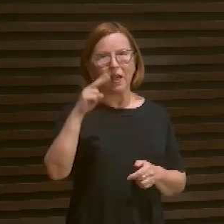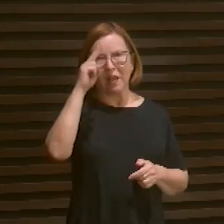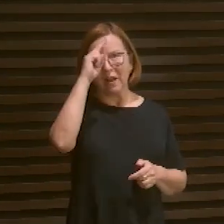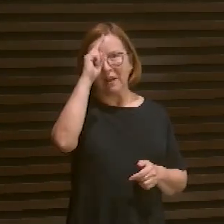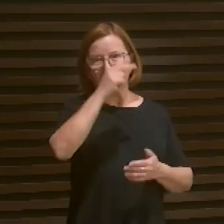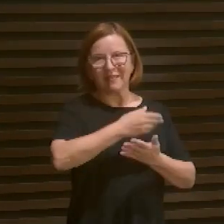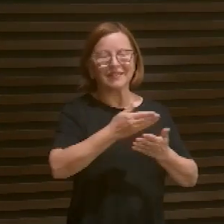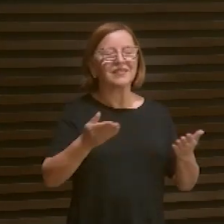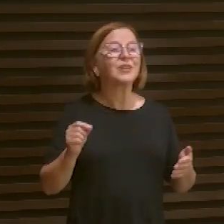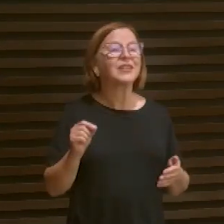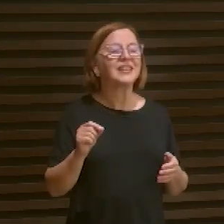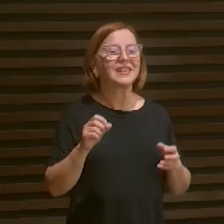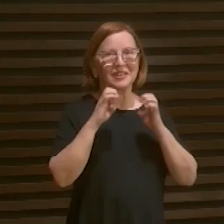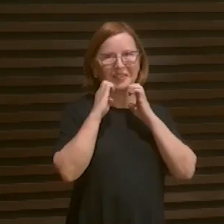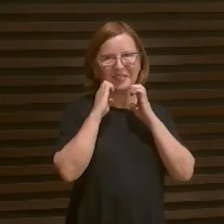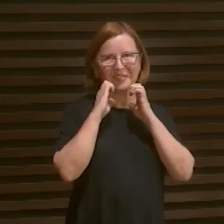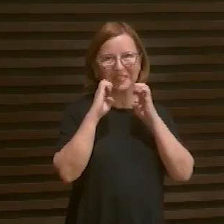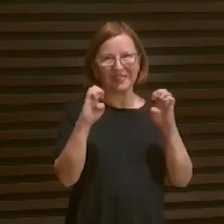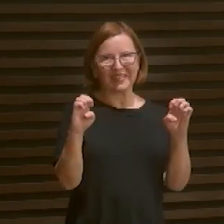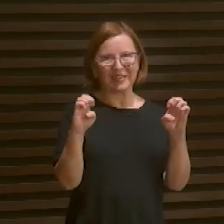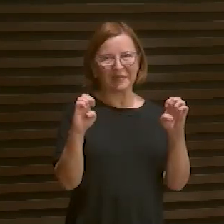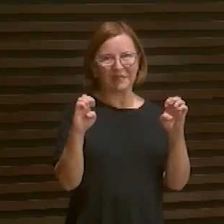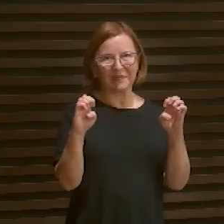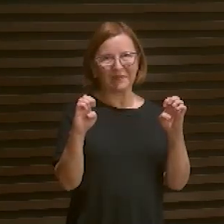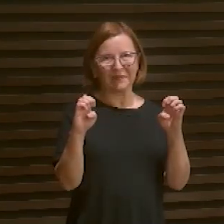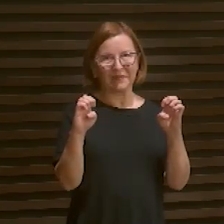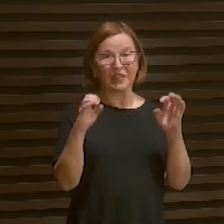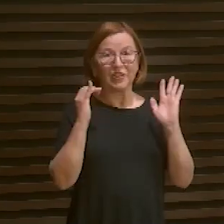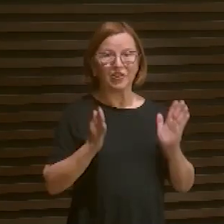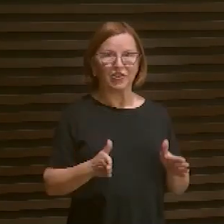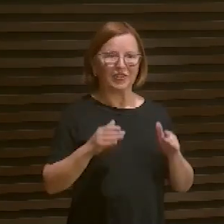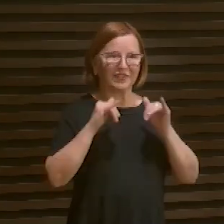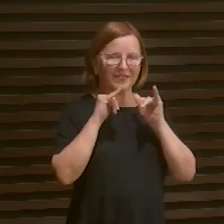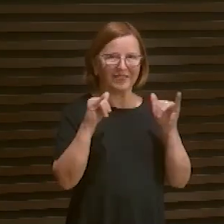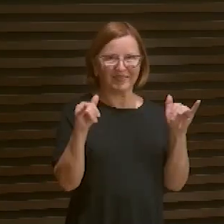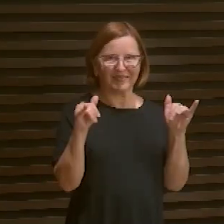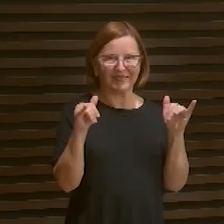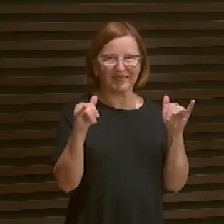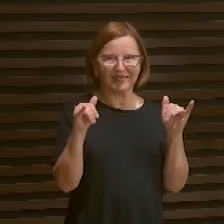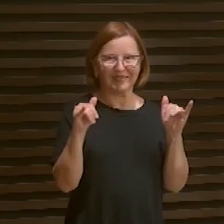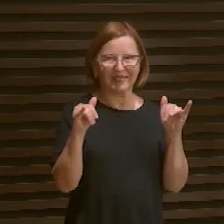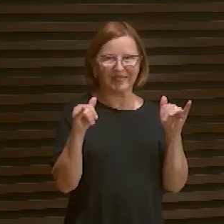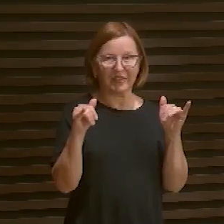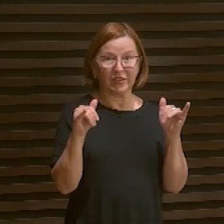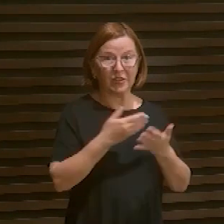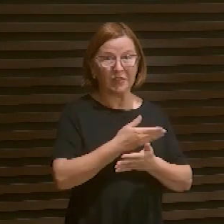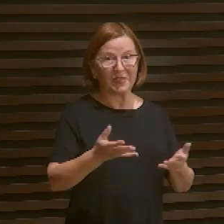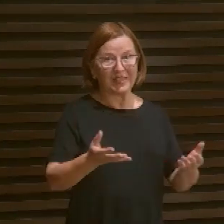quê? O Evangelho, que vos anunciei, o